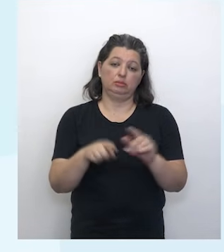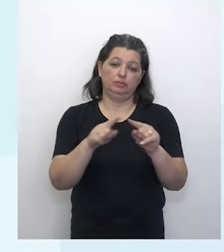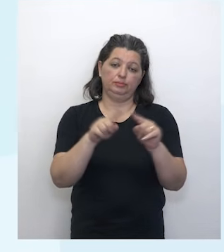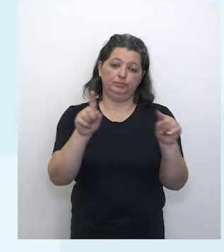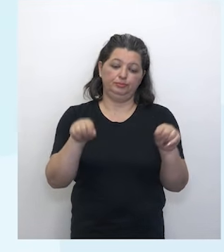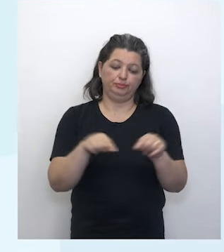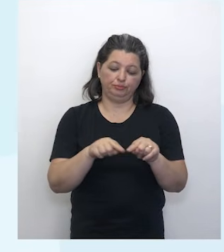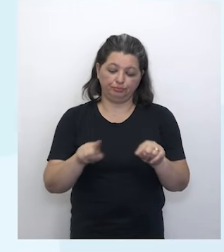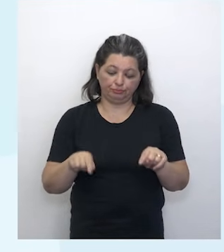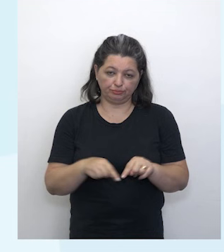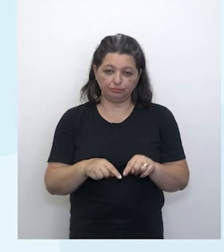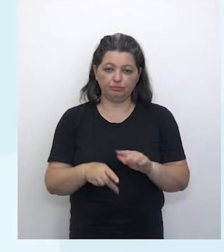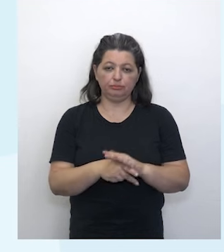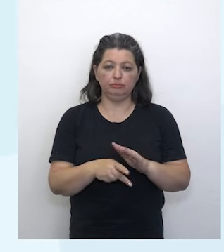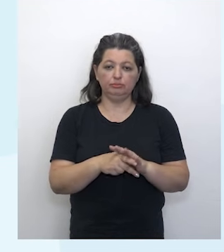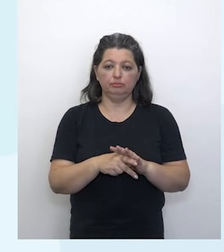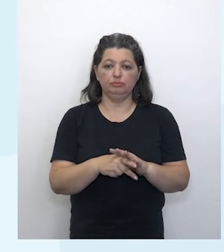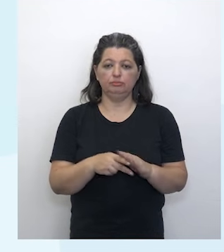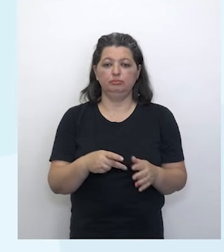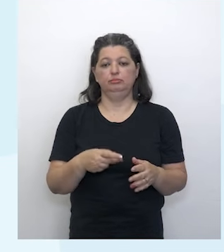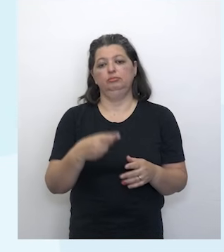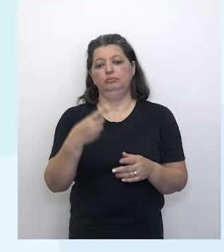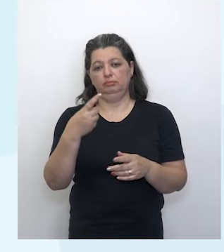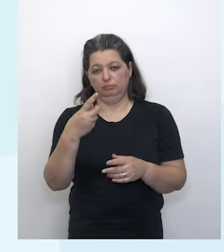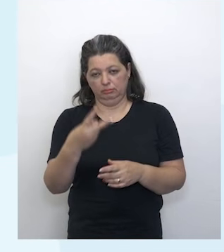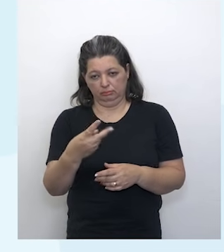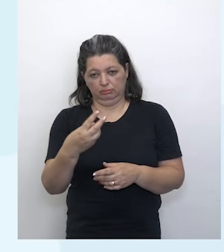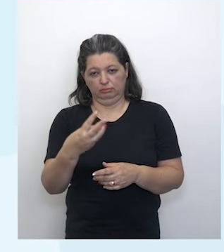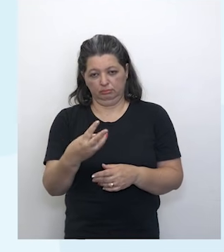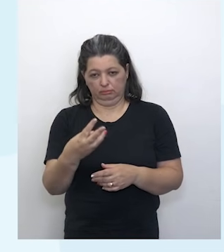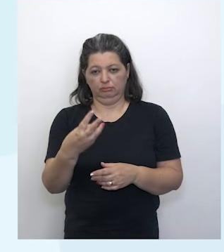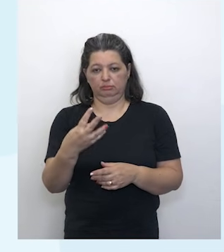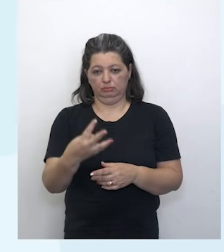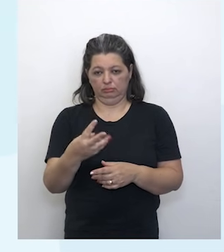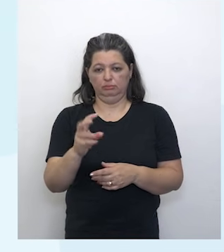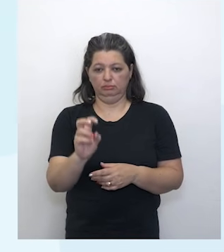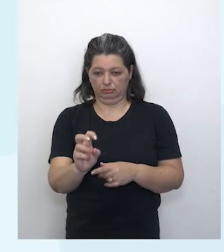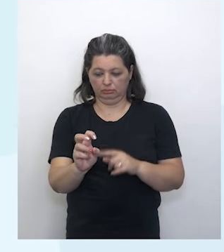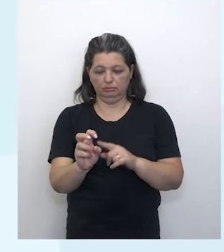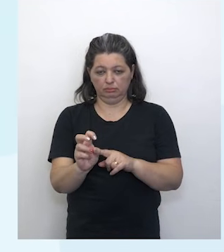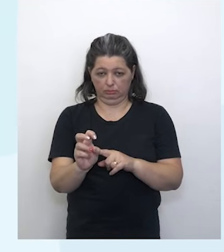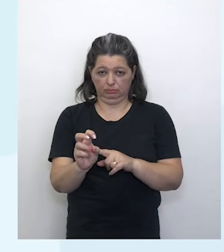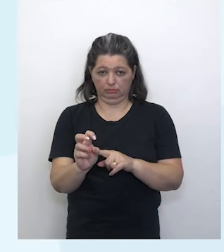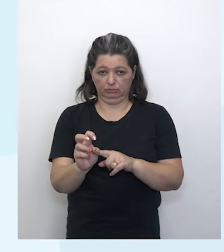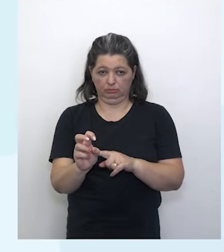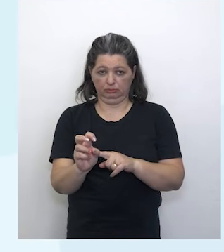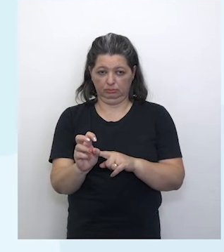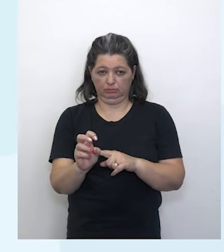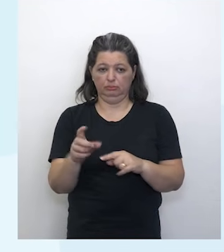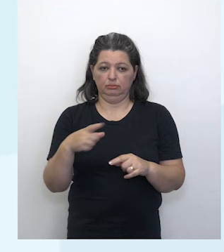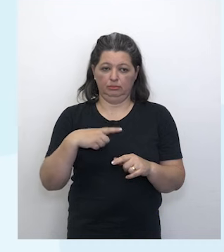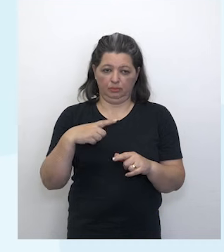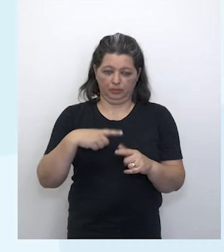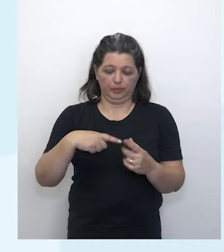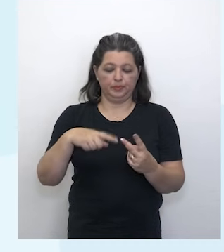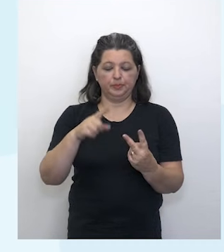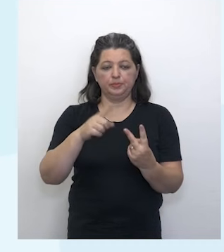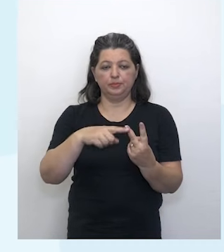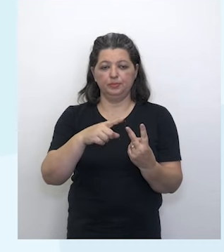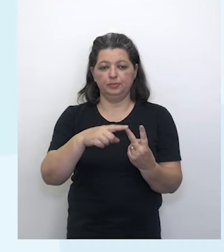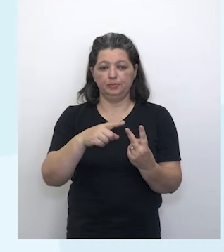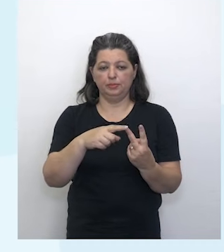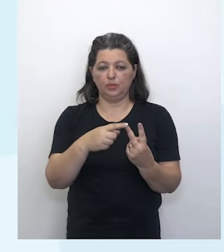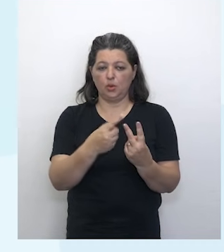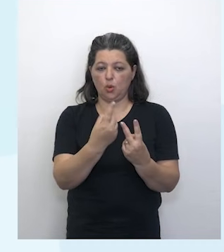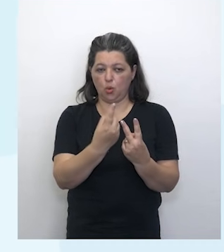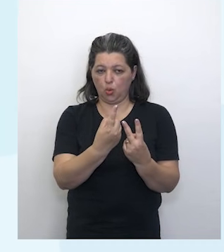1 quadradinho, 2, 3, 4, 5. Então, eu tenho, ó, raiz quadrada de